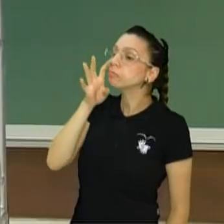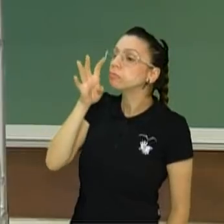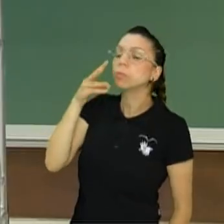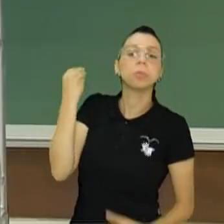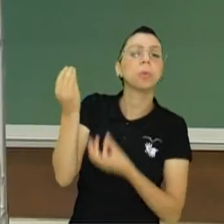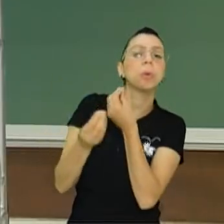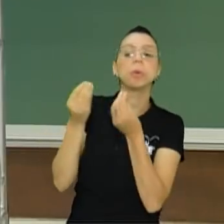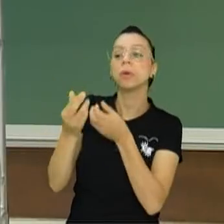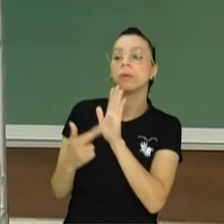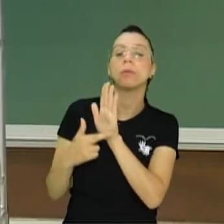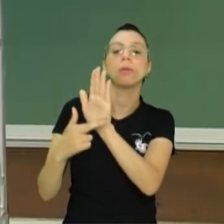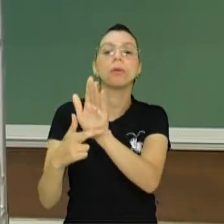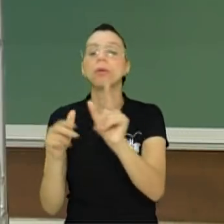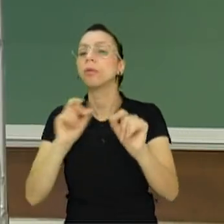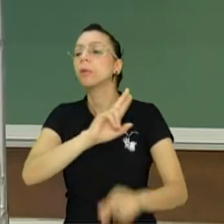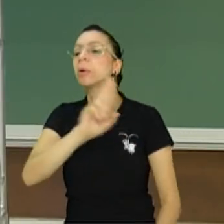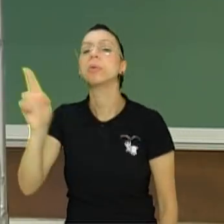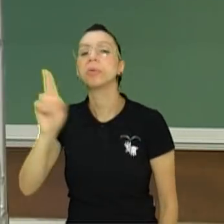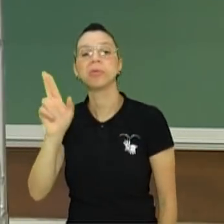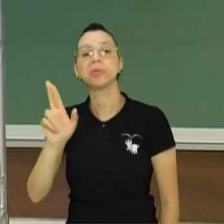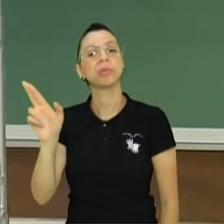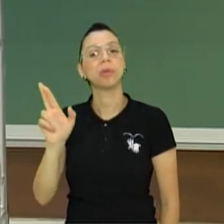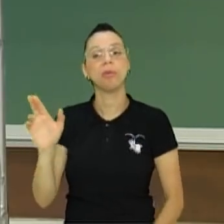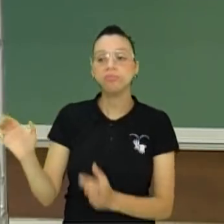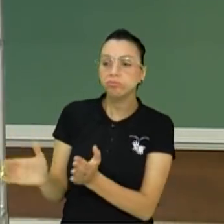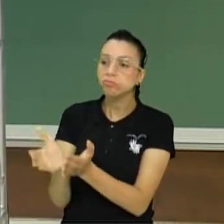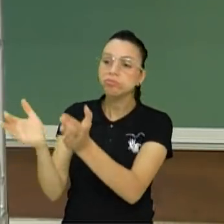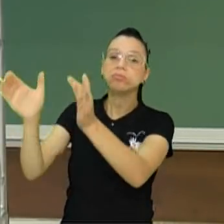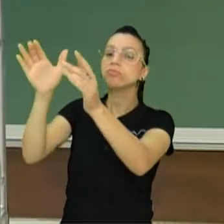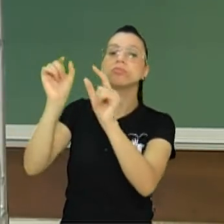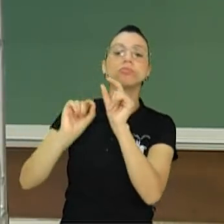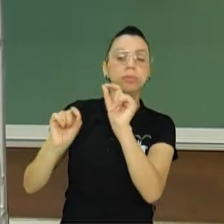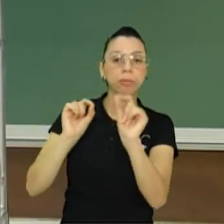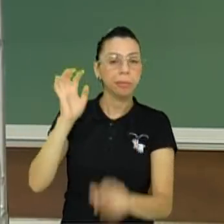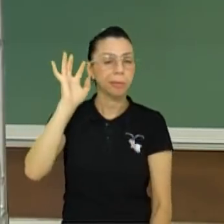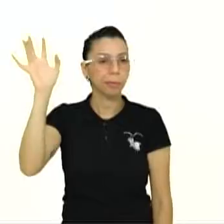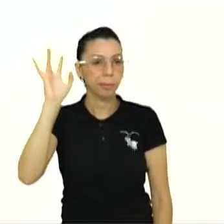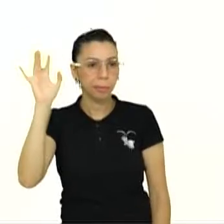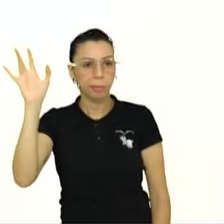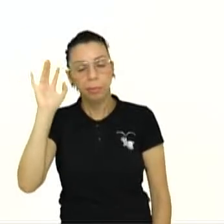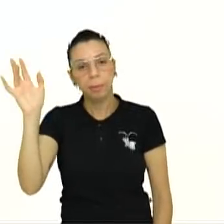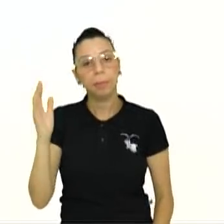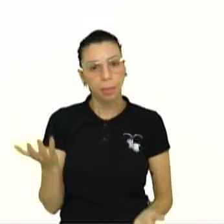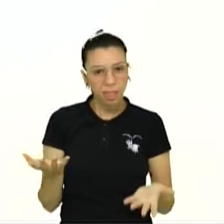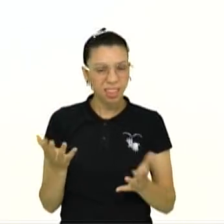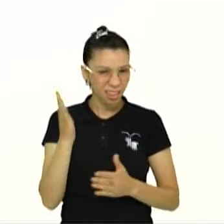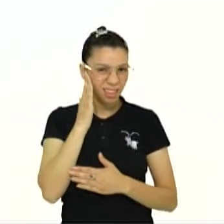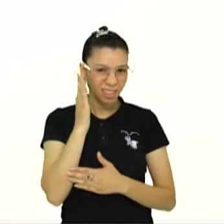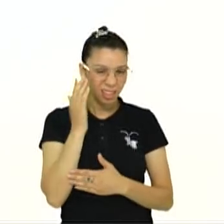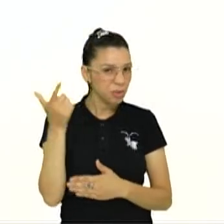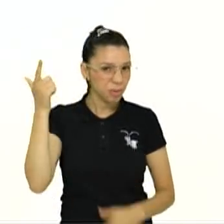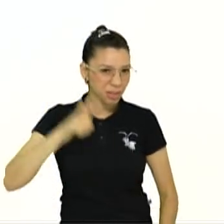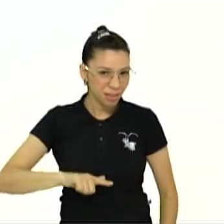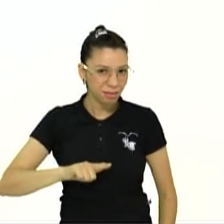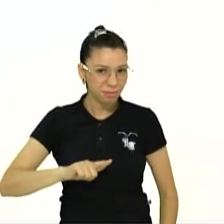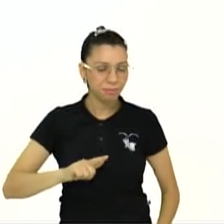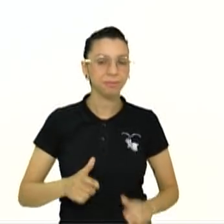representa? Qual é o nome dessa escultura? Pensem um pouquinho, vamos ver se vocês conseguem.